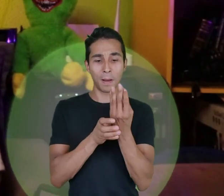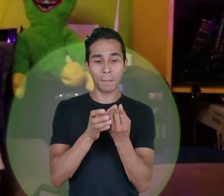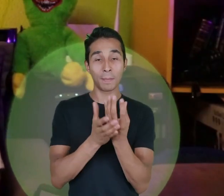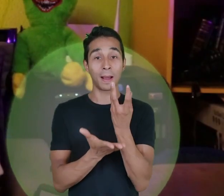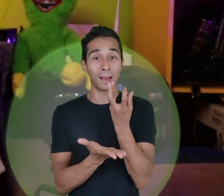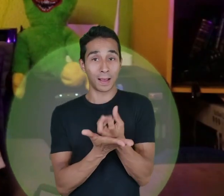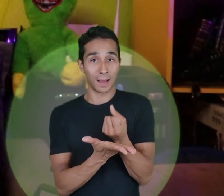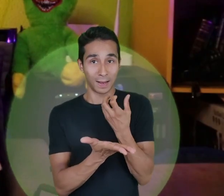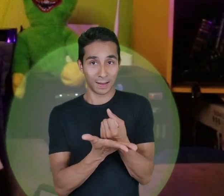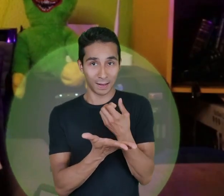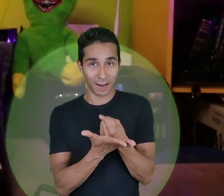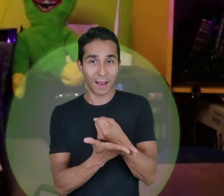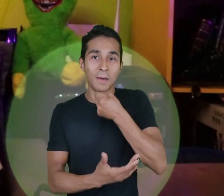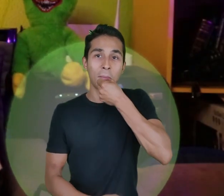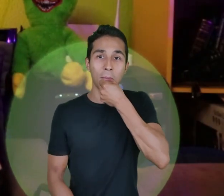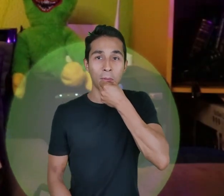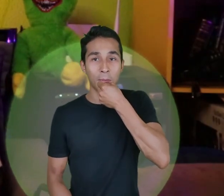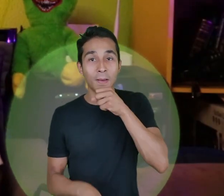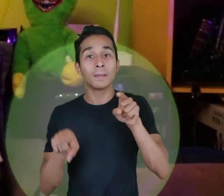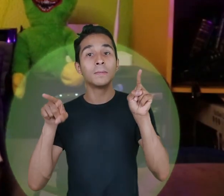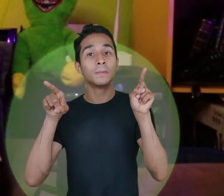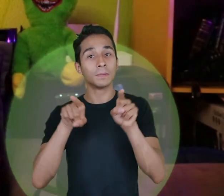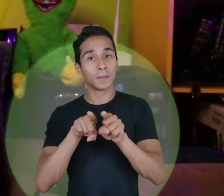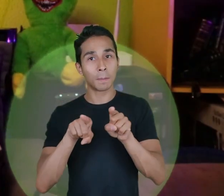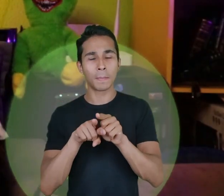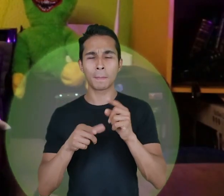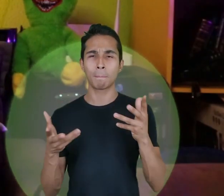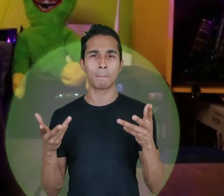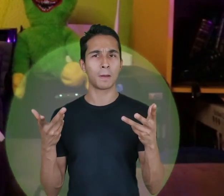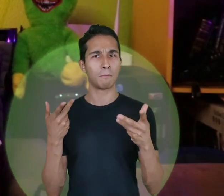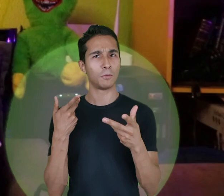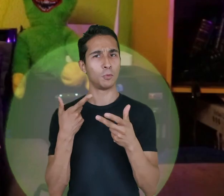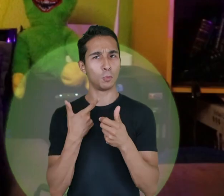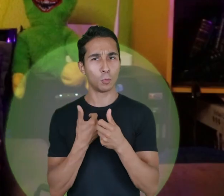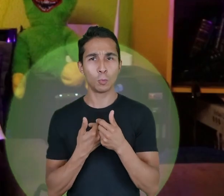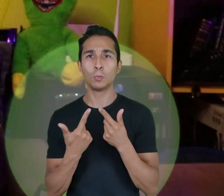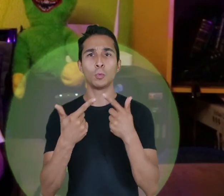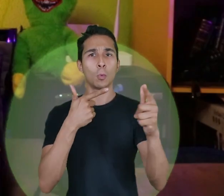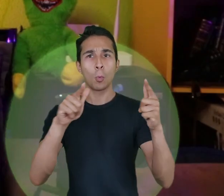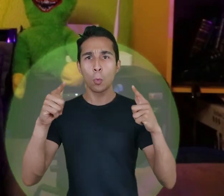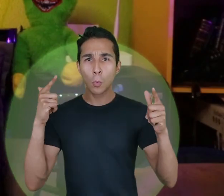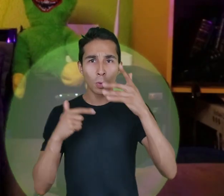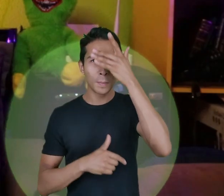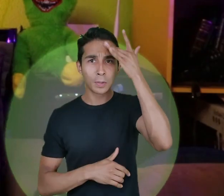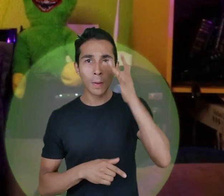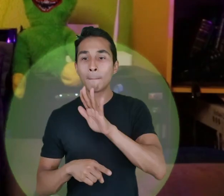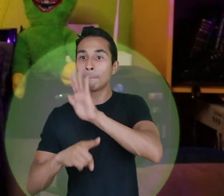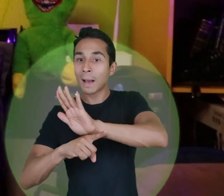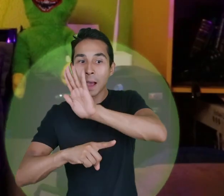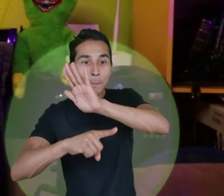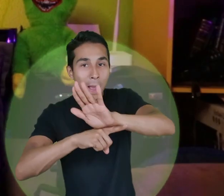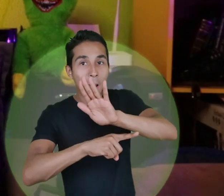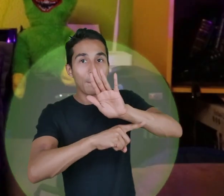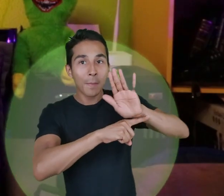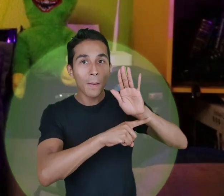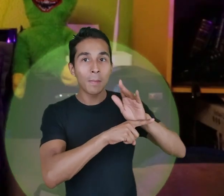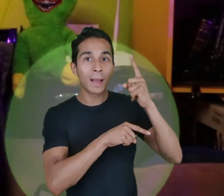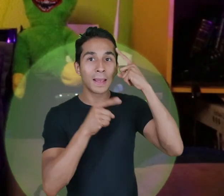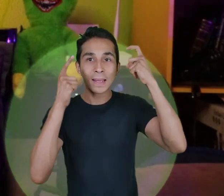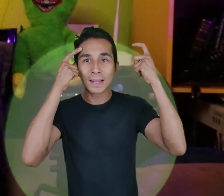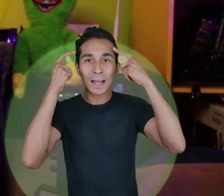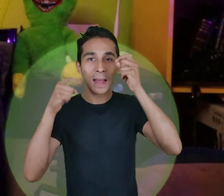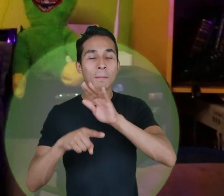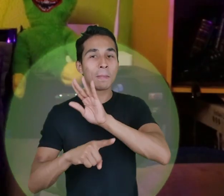né, enquanto artista, enquanto cantor, mas também é um produtor incrível que, tipo, ajuda outras pessoas a tirarem as suas ideias